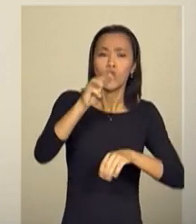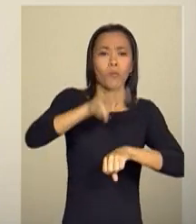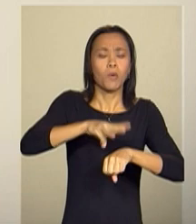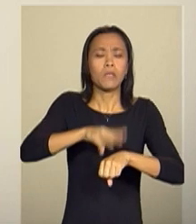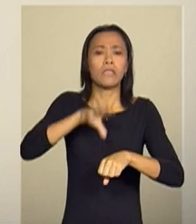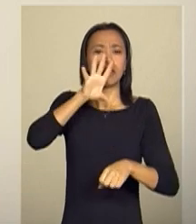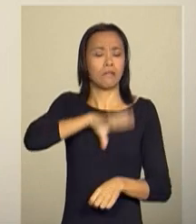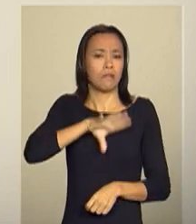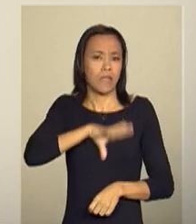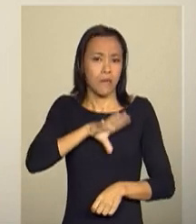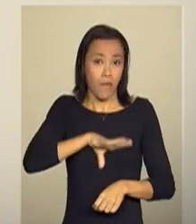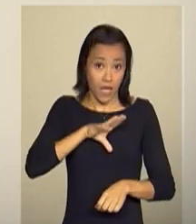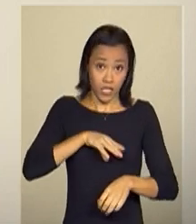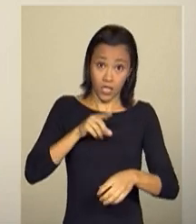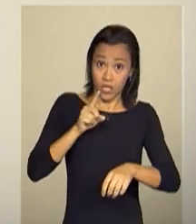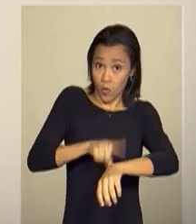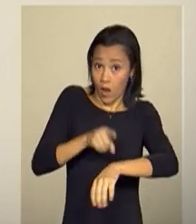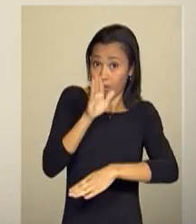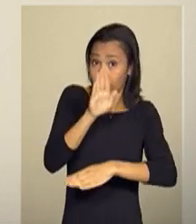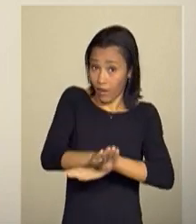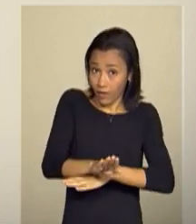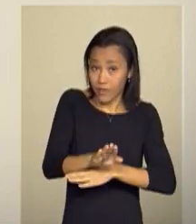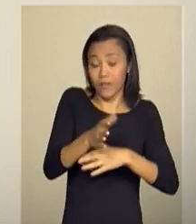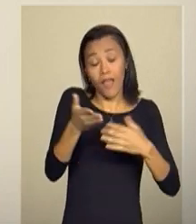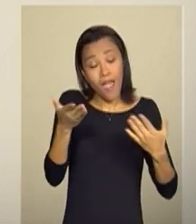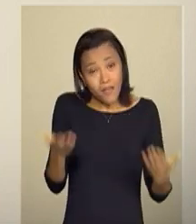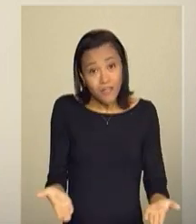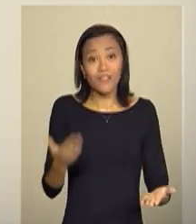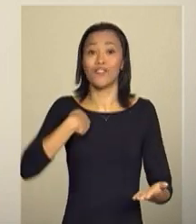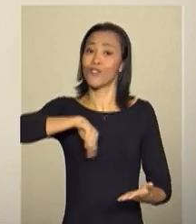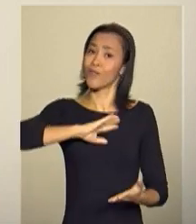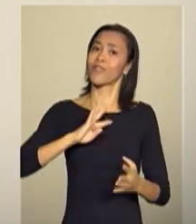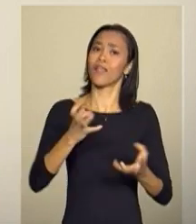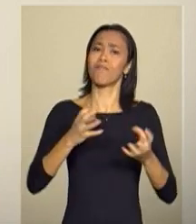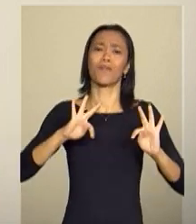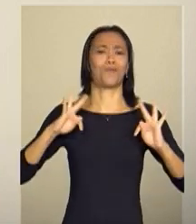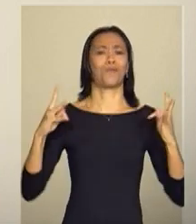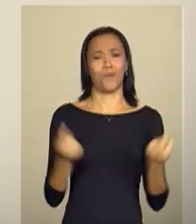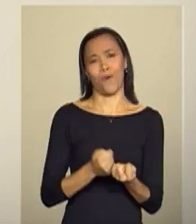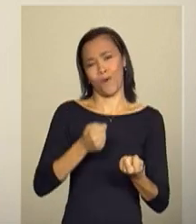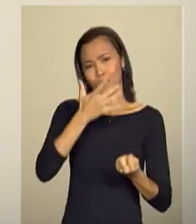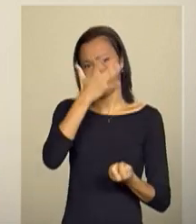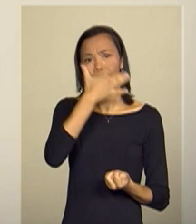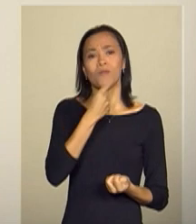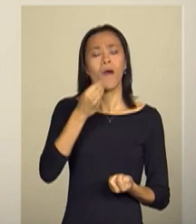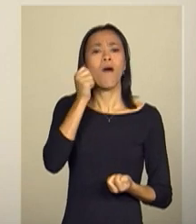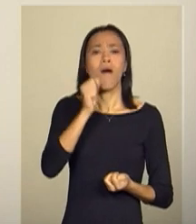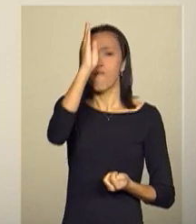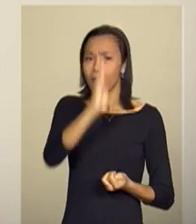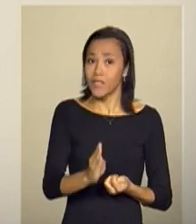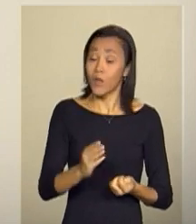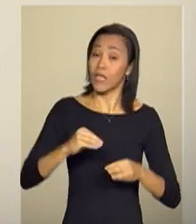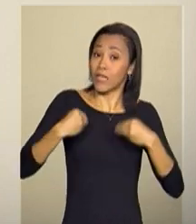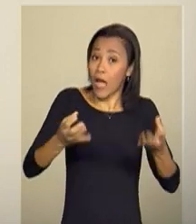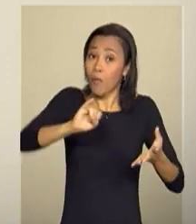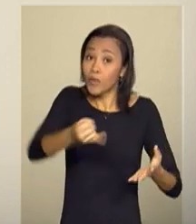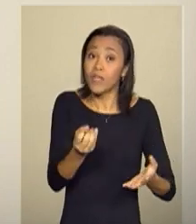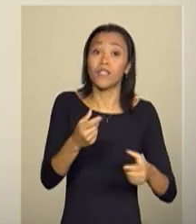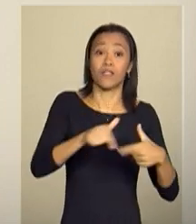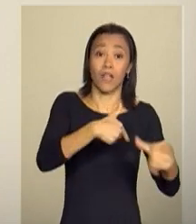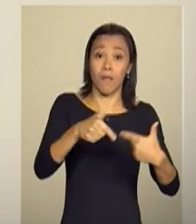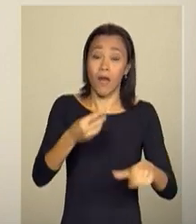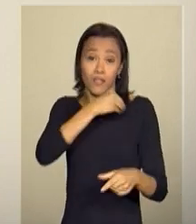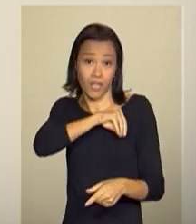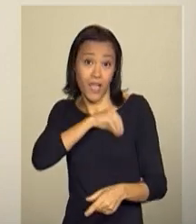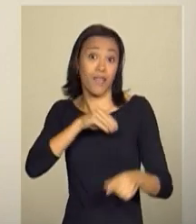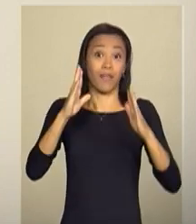matemática no período da tarde é isso que nós queremos para todos os brasileiros oportunidade de emprego de renda